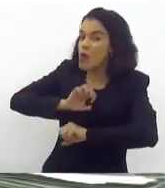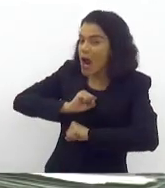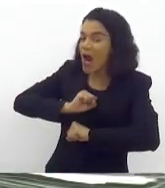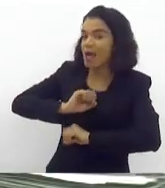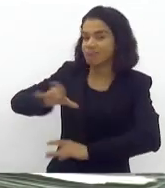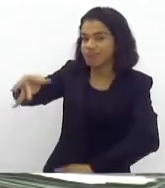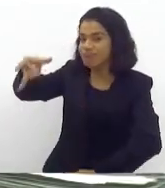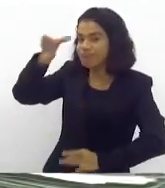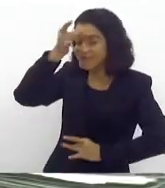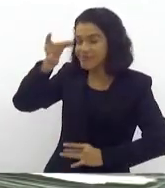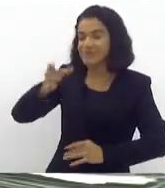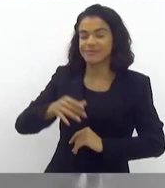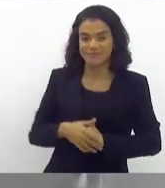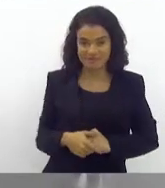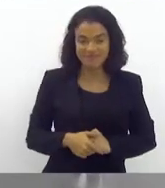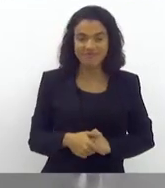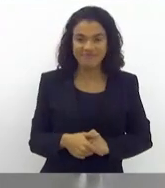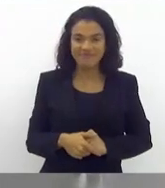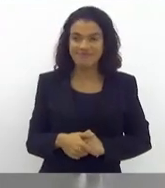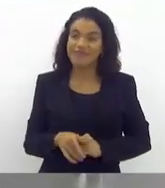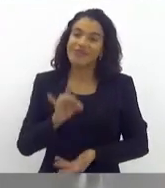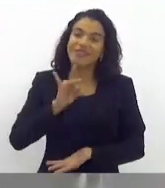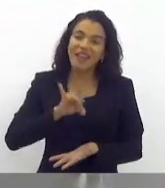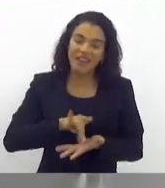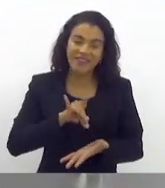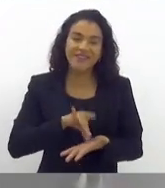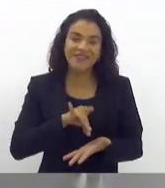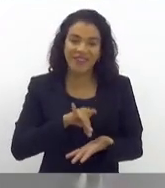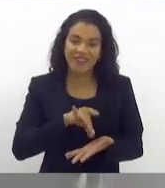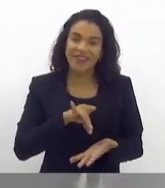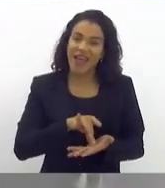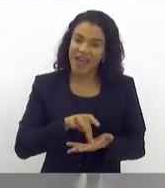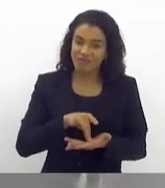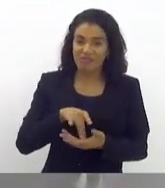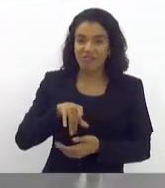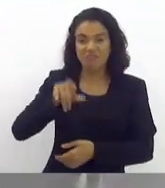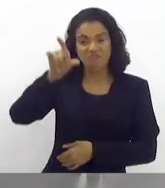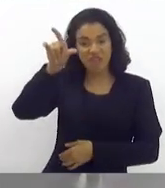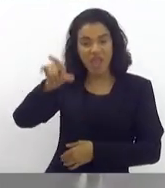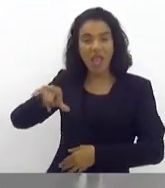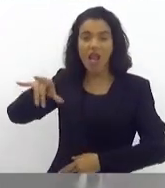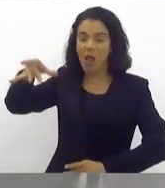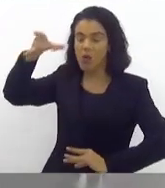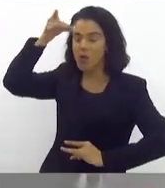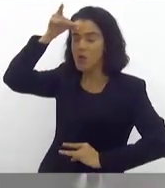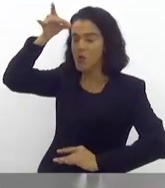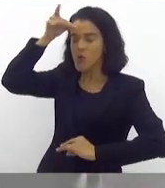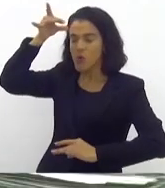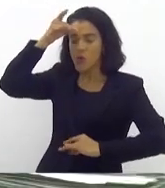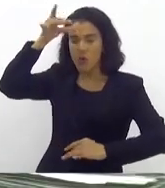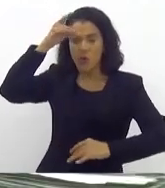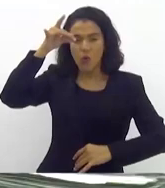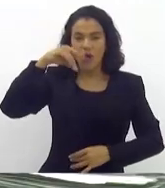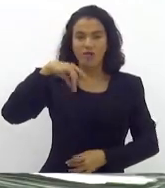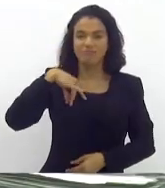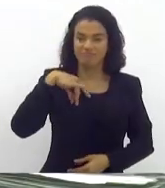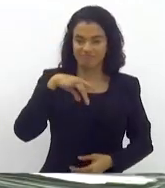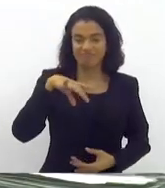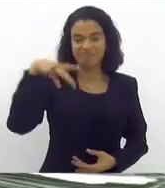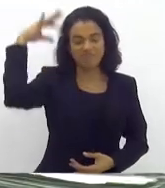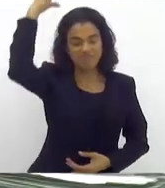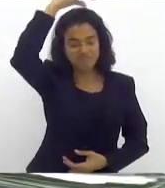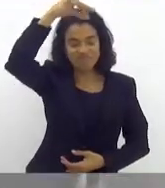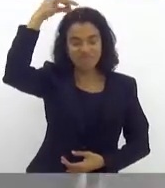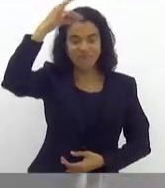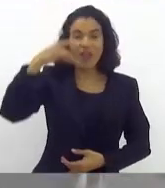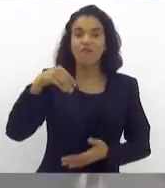incorporou. Foi esse o motivador. Ele, na verdade, é um grande médium, ele incorporou. É isso aí. Encerrada